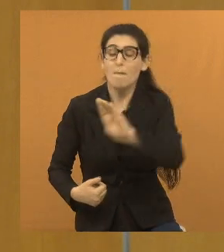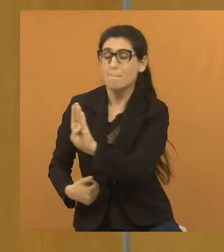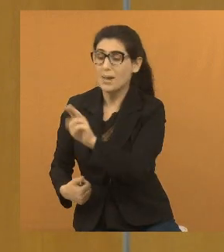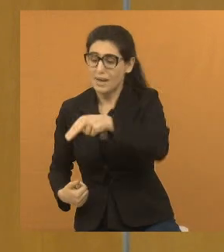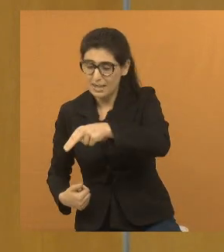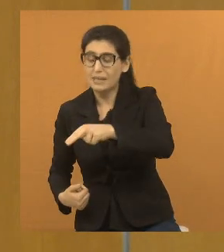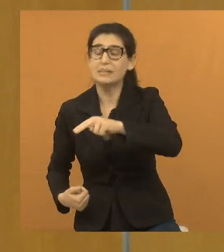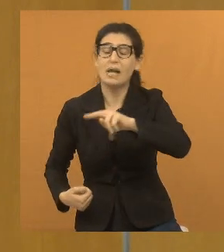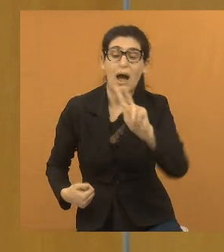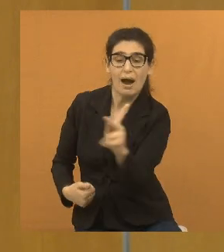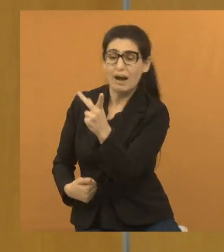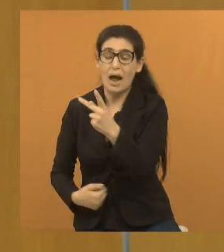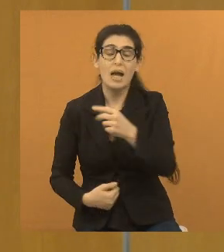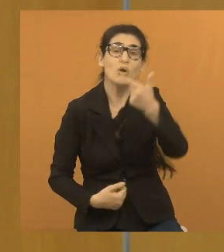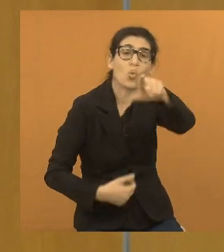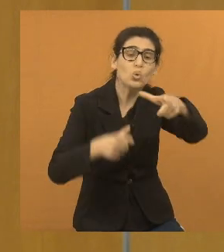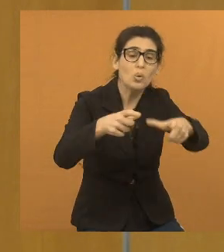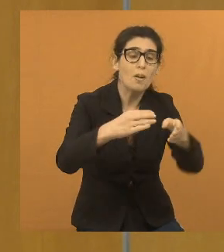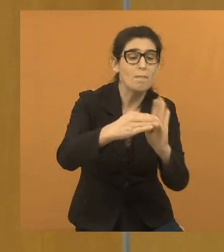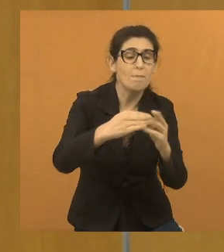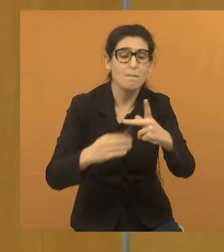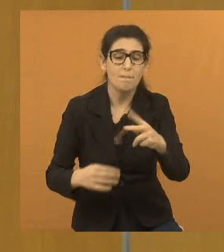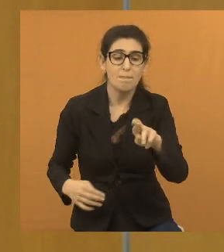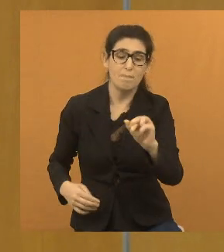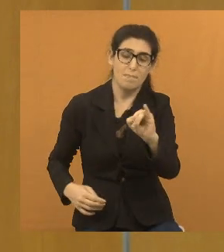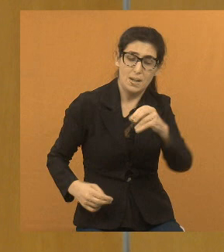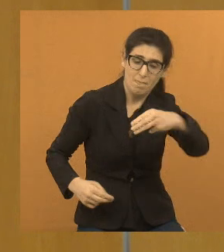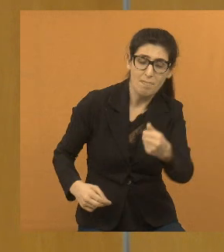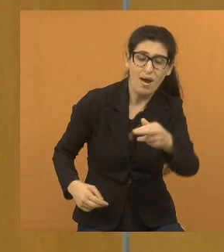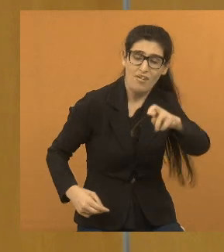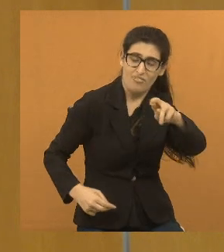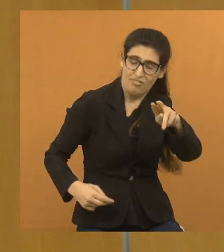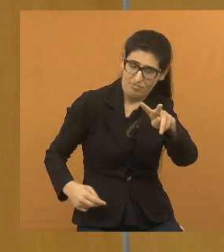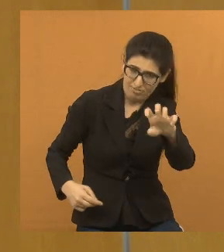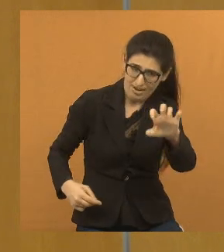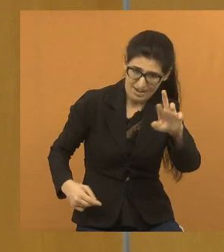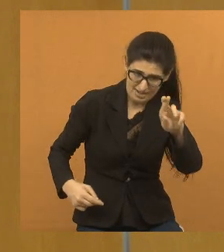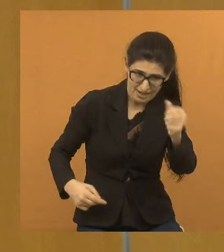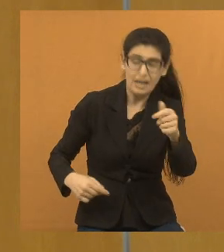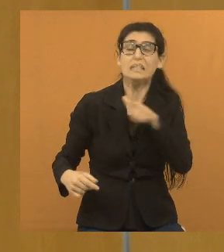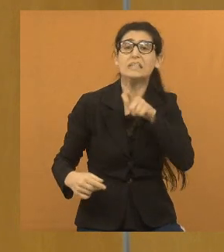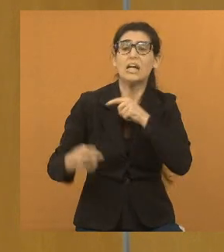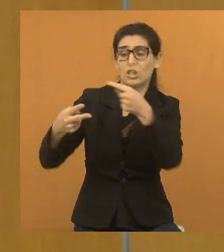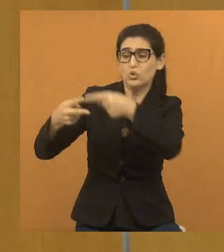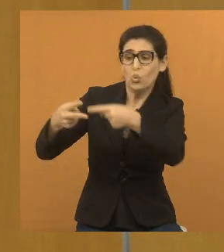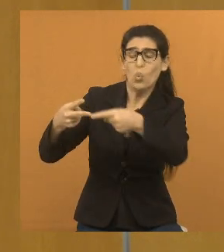Primavera, e temos 2 praças com academia ao ar livre na região